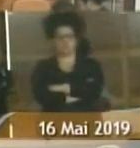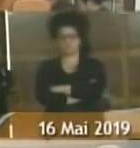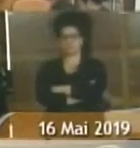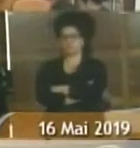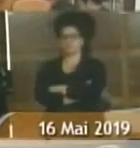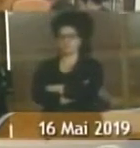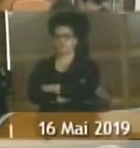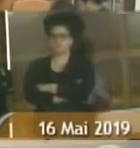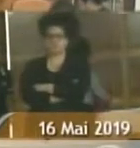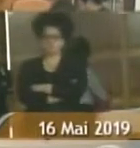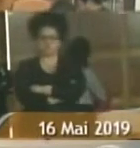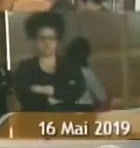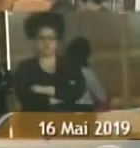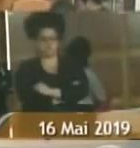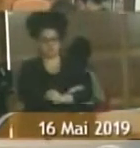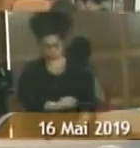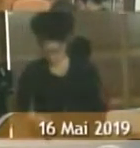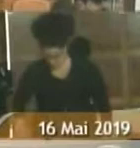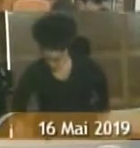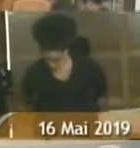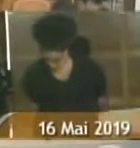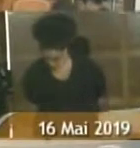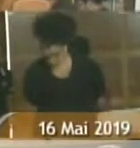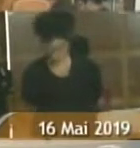Vereador Elinho, votar, por favor.